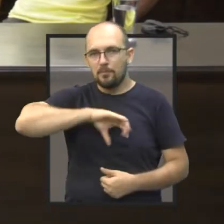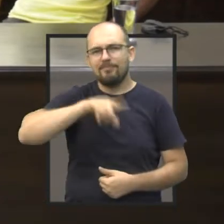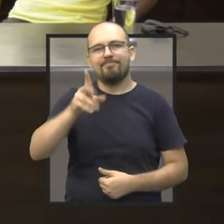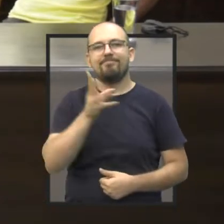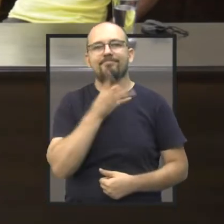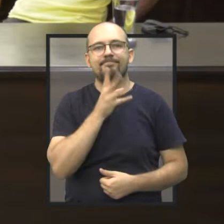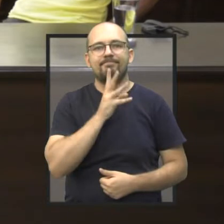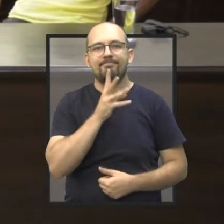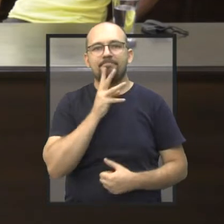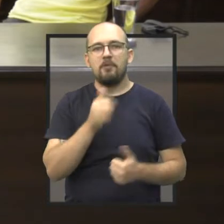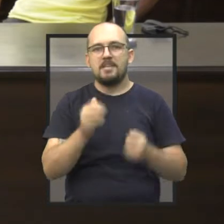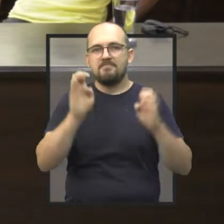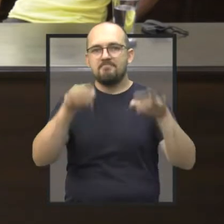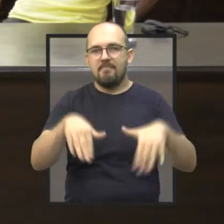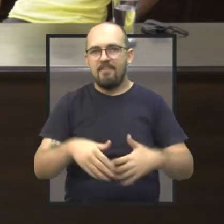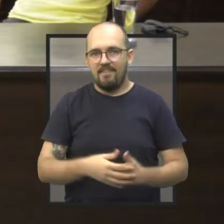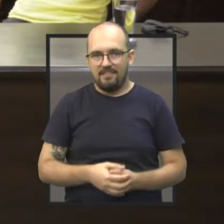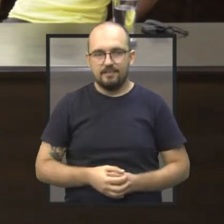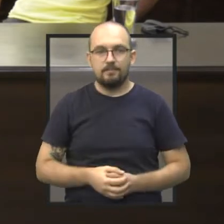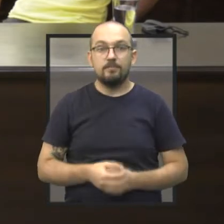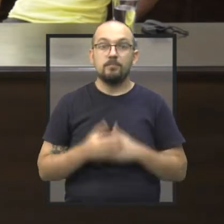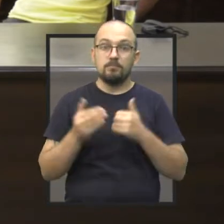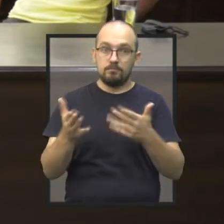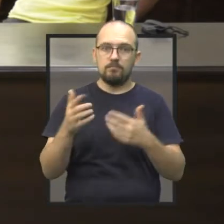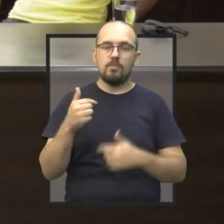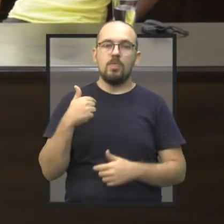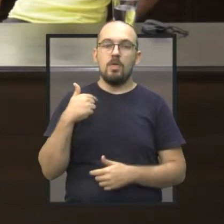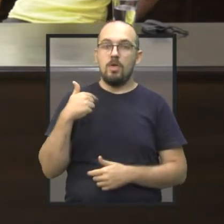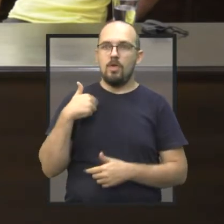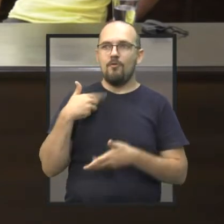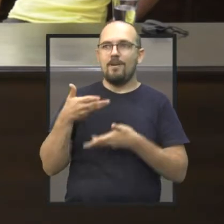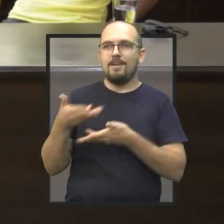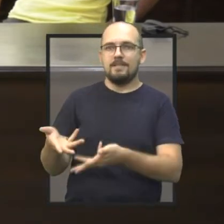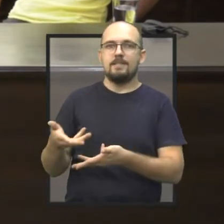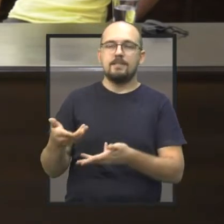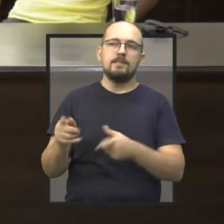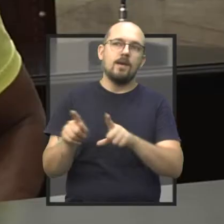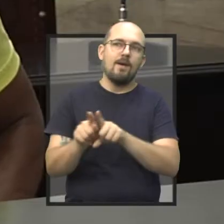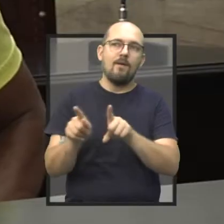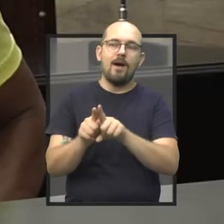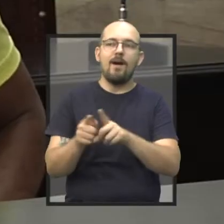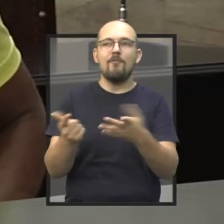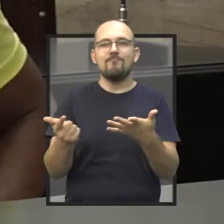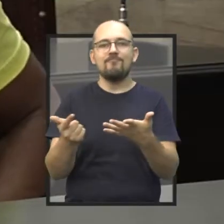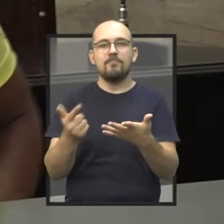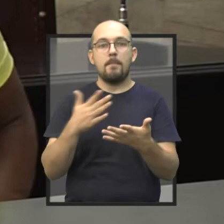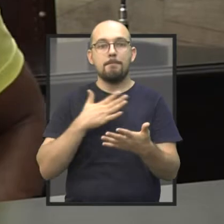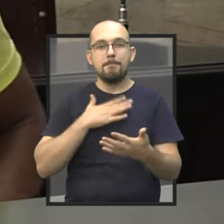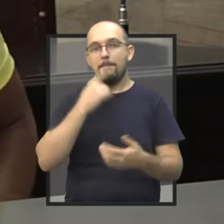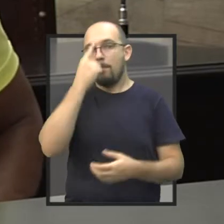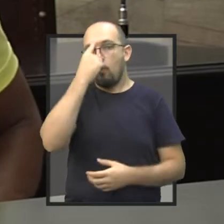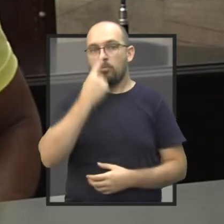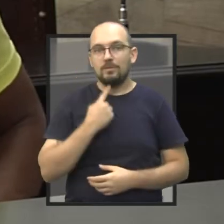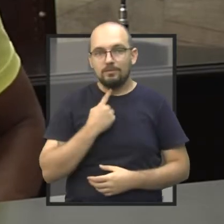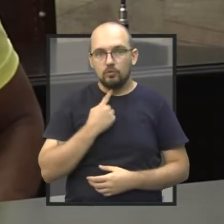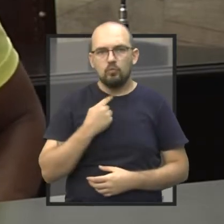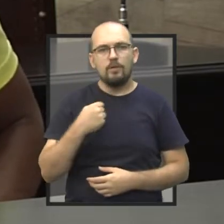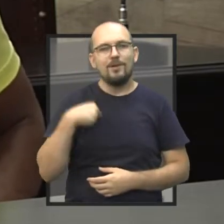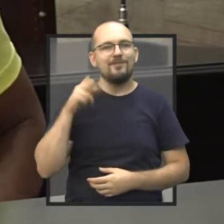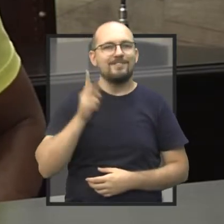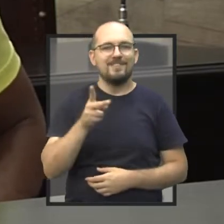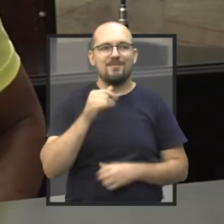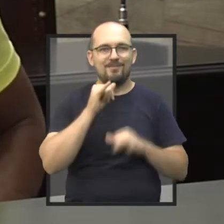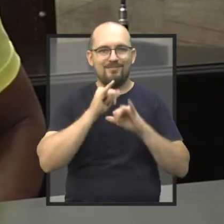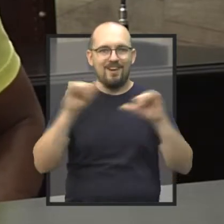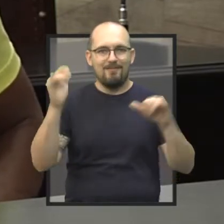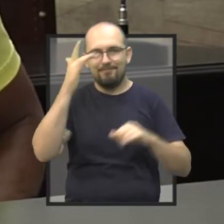lugar que o senhor conhece muito bem. Eu recebi, assim, como que eu posso dizer? Talvez pelo meu perfil, né, que eu sempre